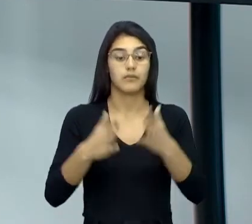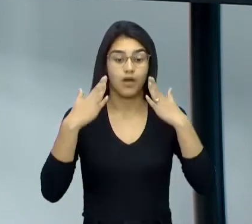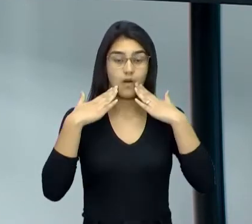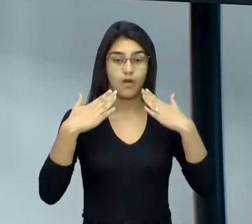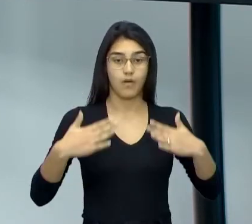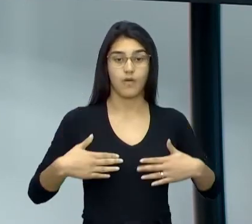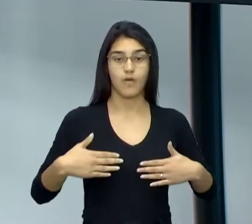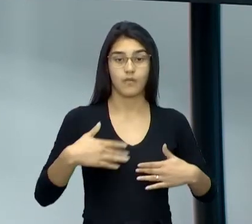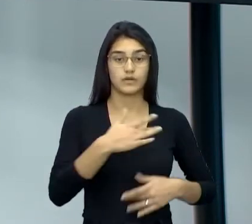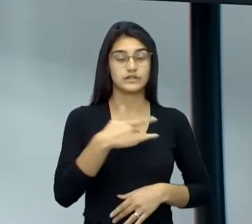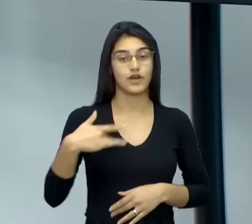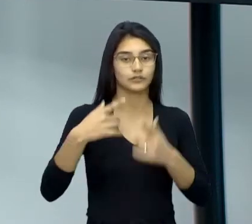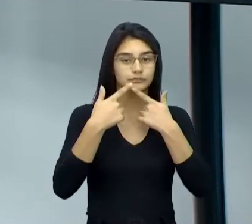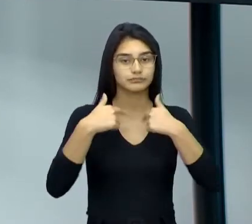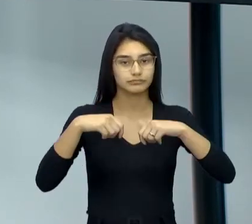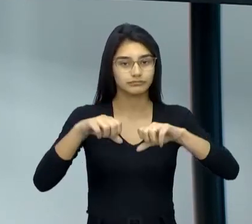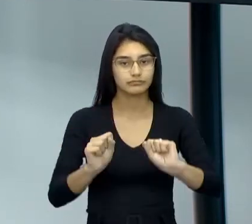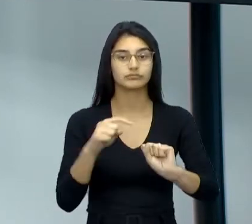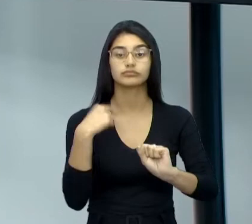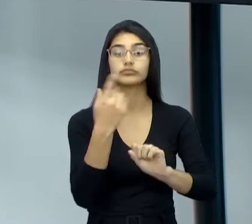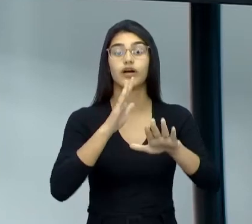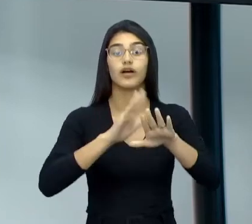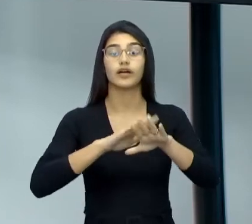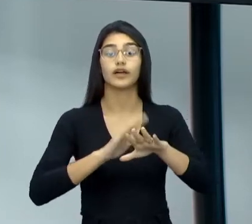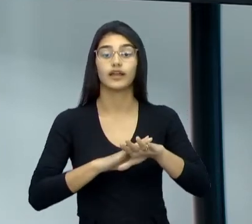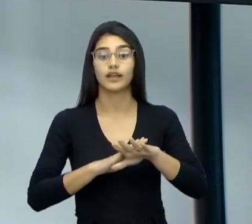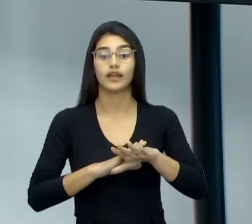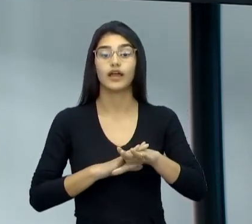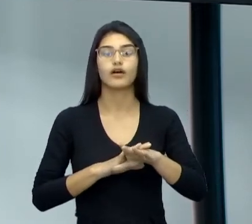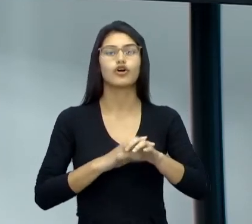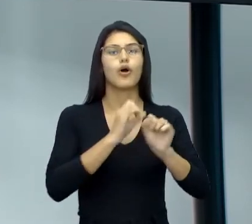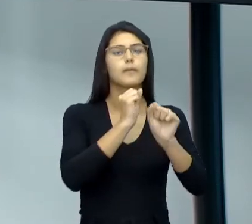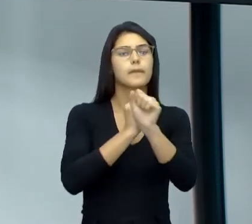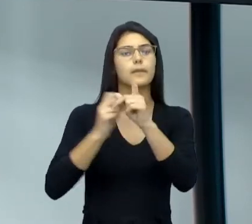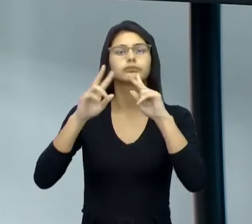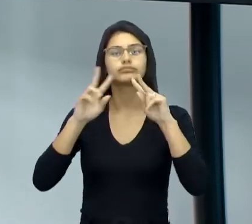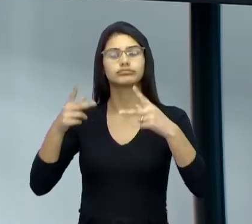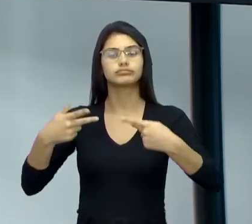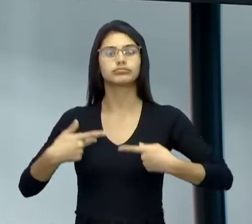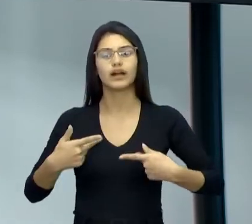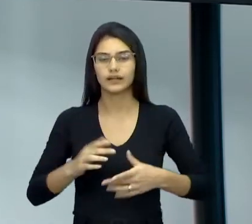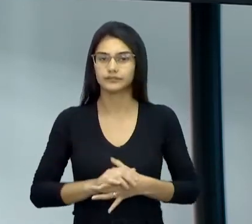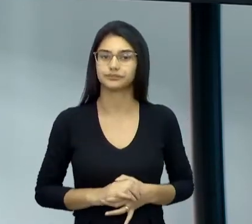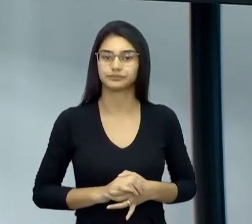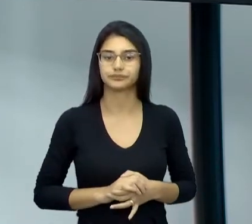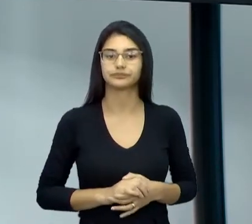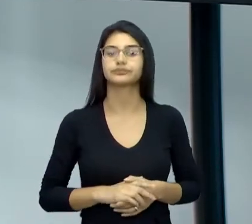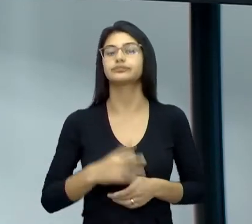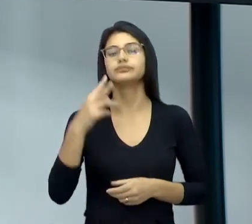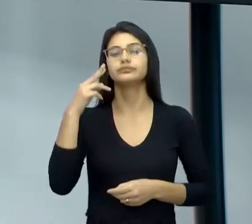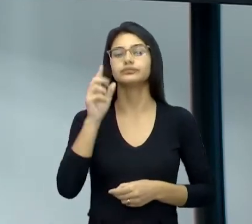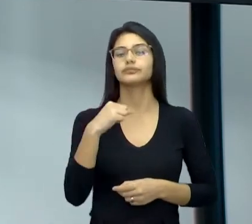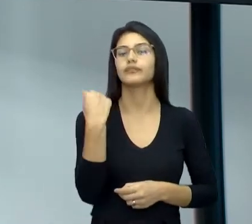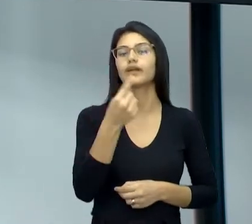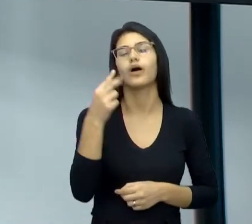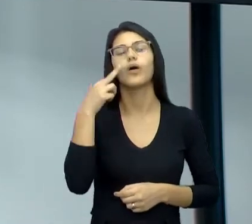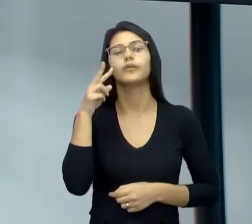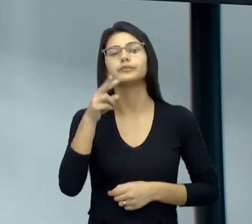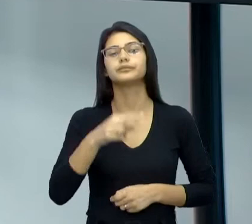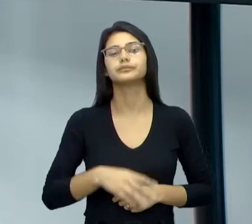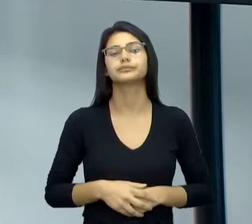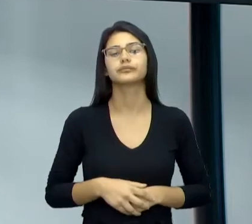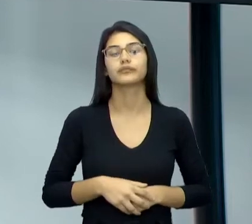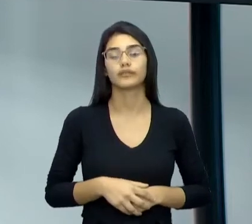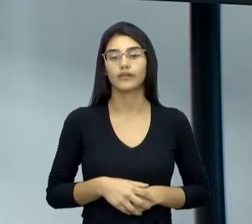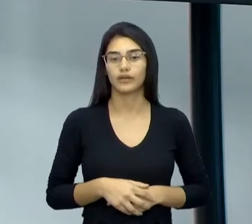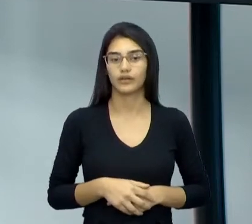Saúde e Linguagem, hein? A gente está falando aí um pouquinho sobre as construções humanas. Olha só, pega aqui para nós, ó. À medida